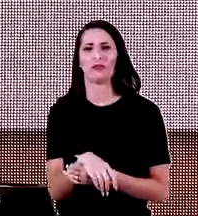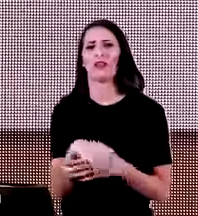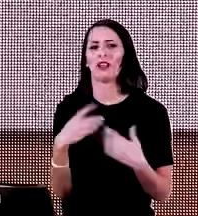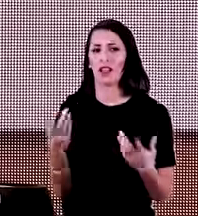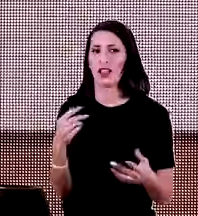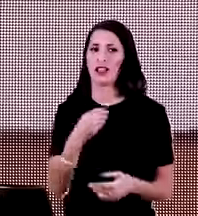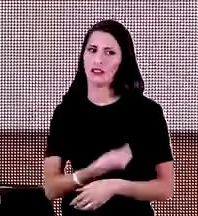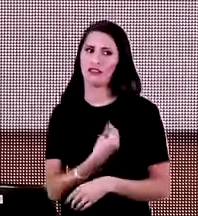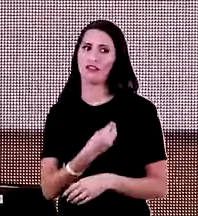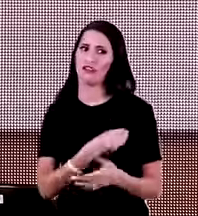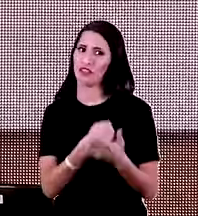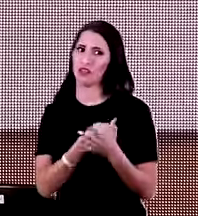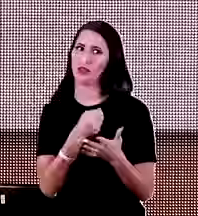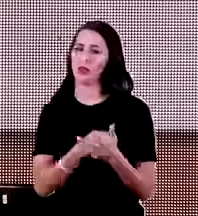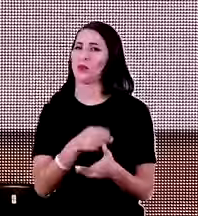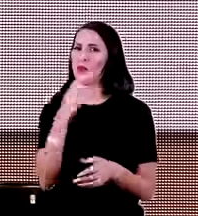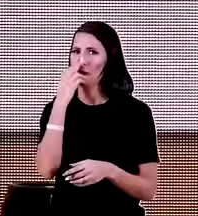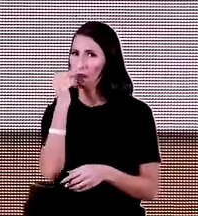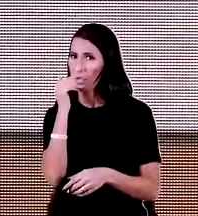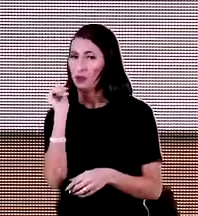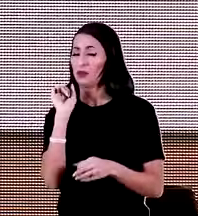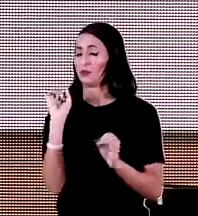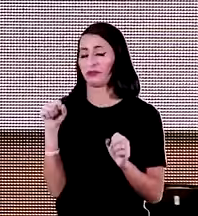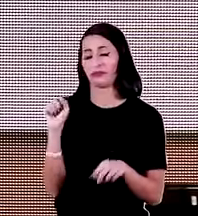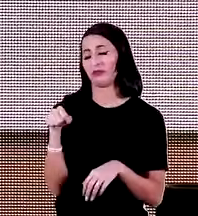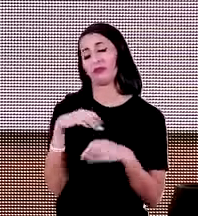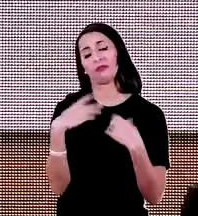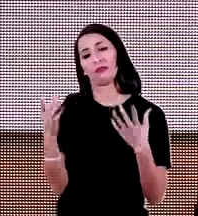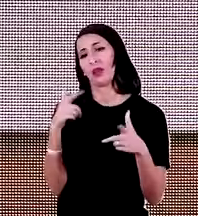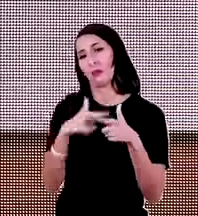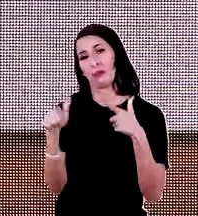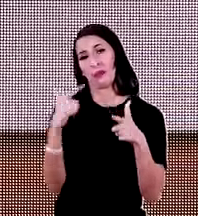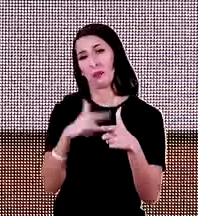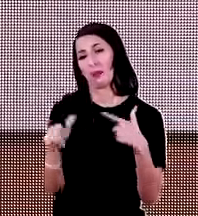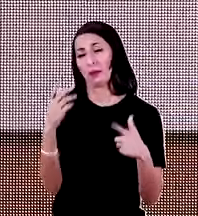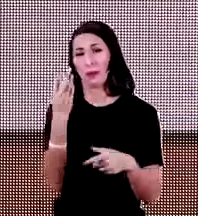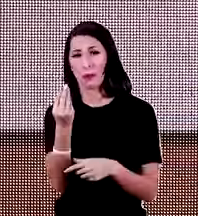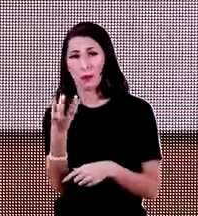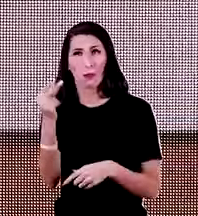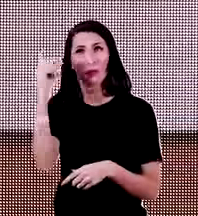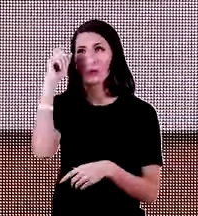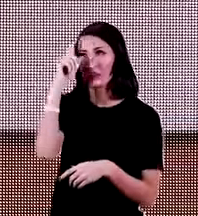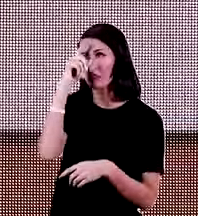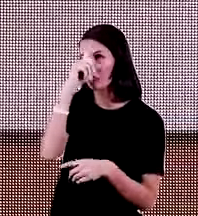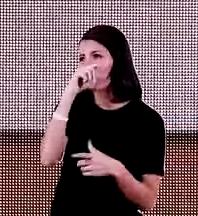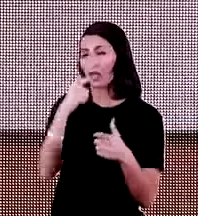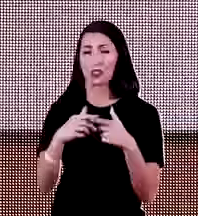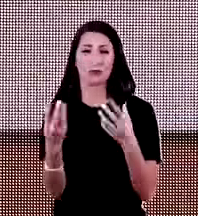mas é assim mesmo, é muita prova, é muita dificuldade, é muita dor, no mundo tereis